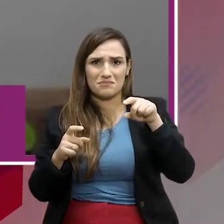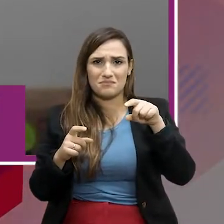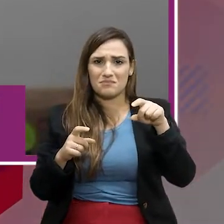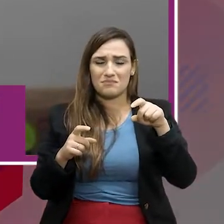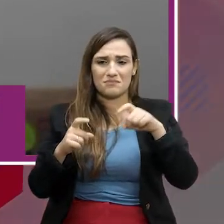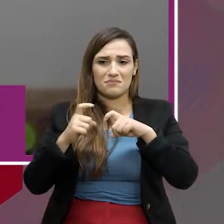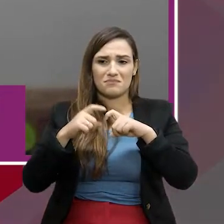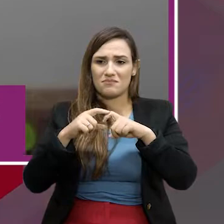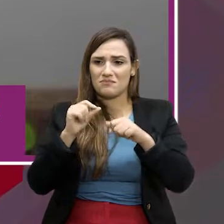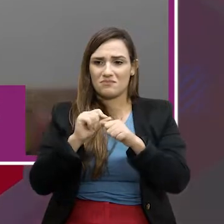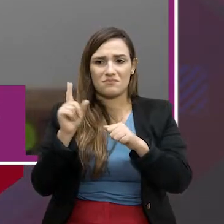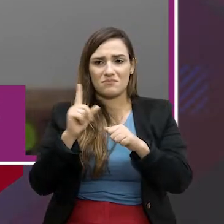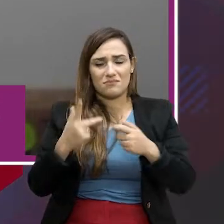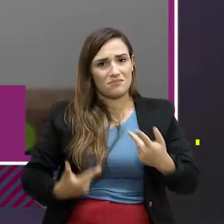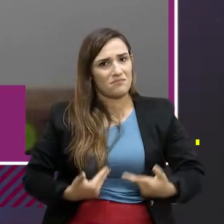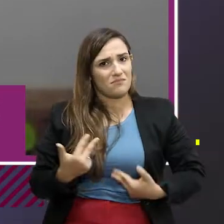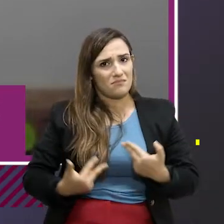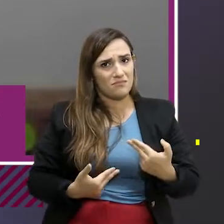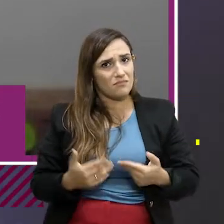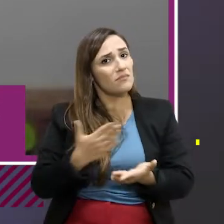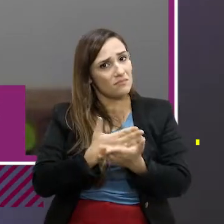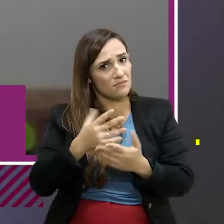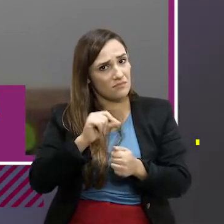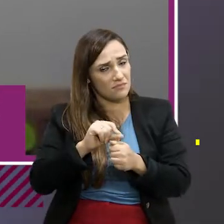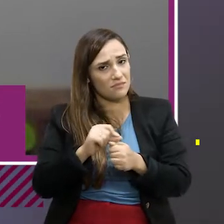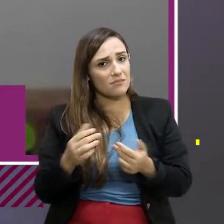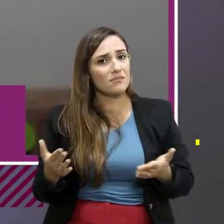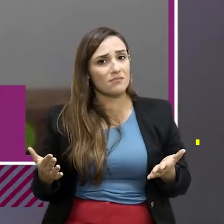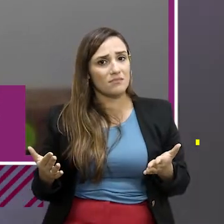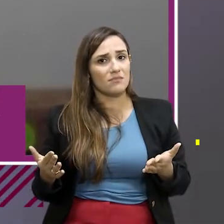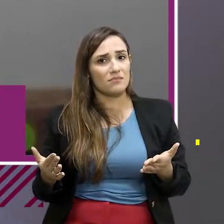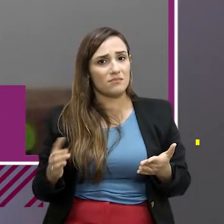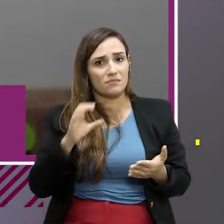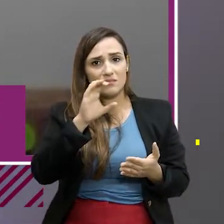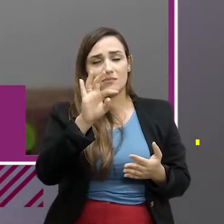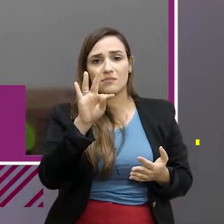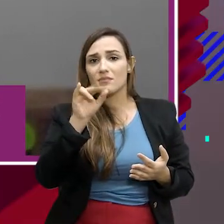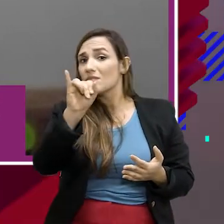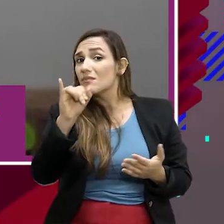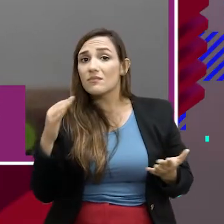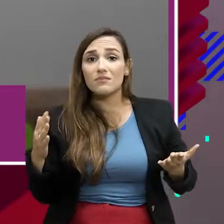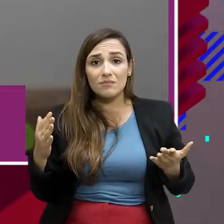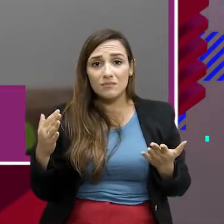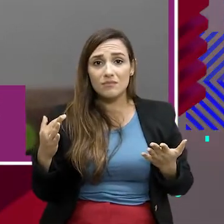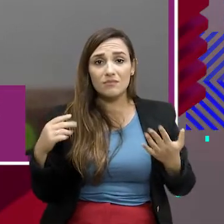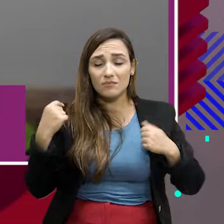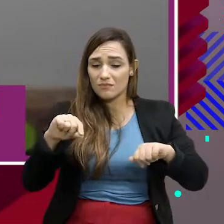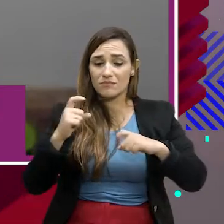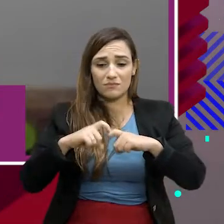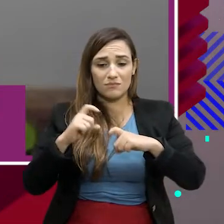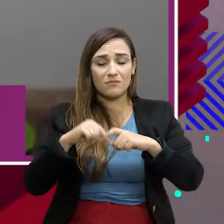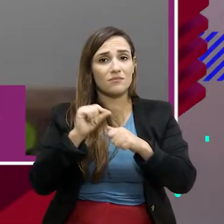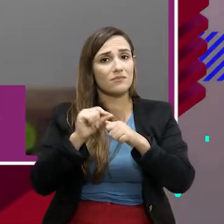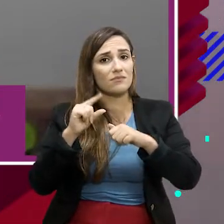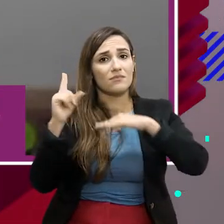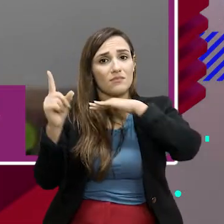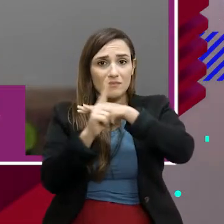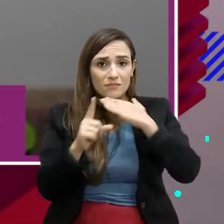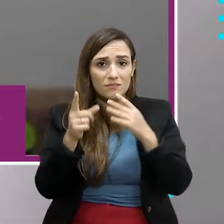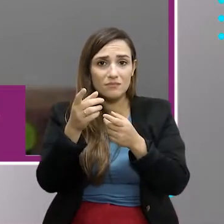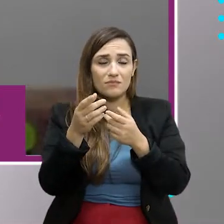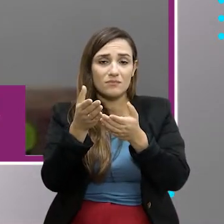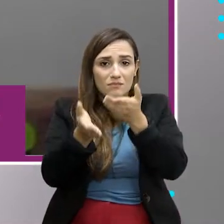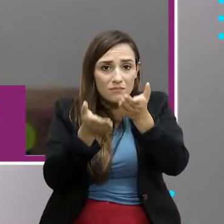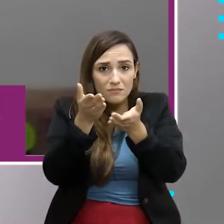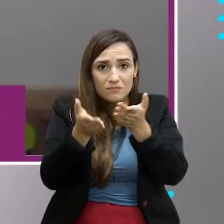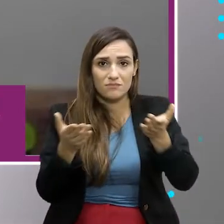desviar médicos que os anestesistas não estavam fazendo cirurgias eletivas, eles foram para a linha de frente das CTIs, porque